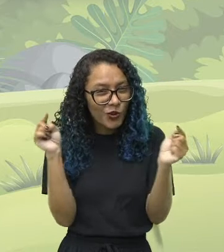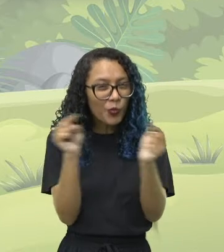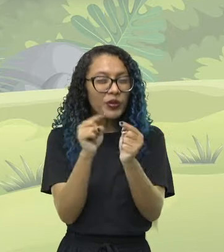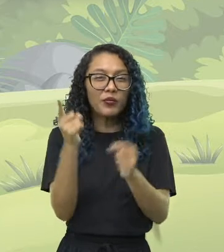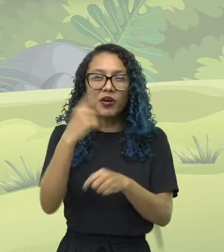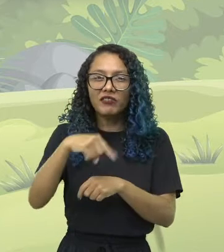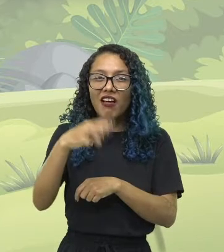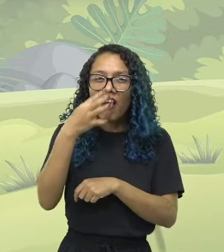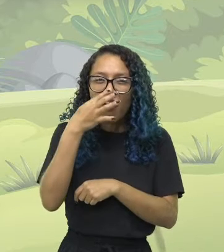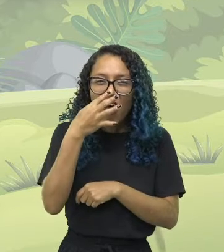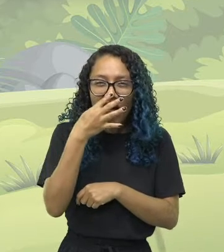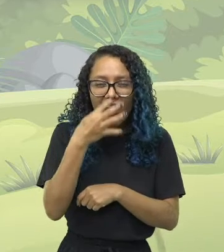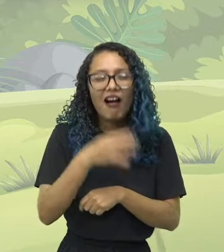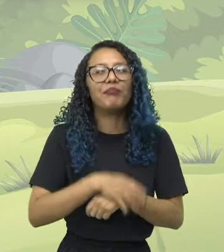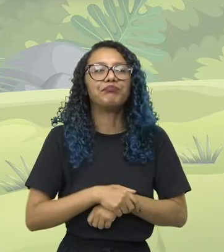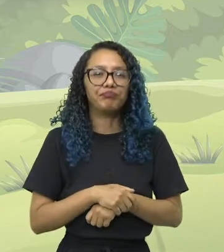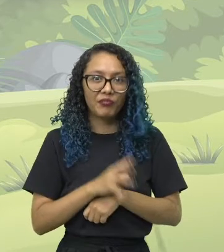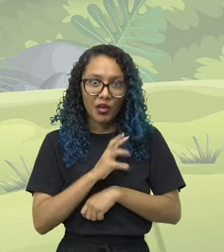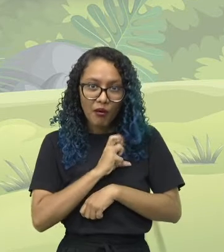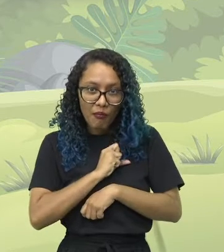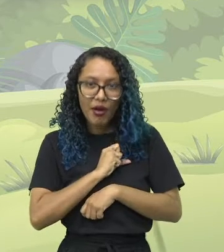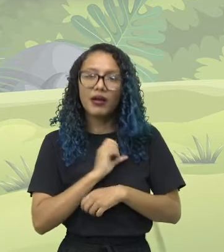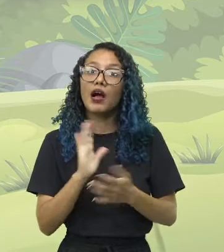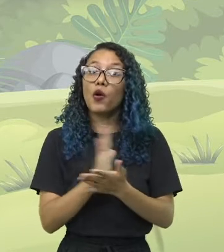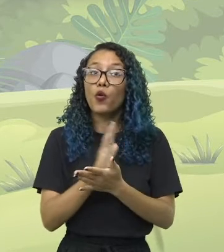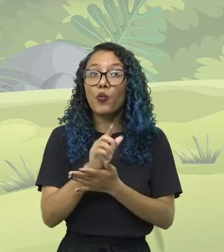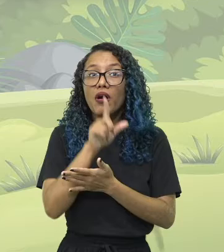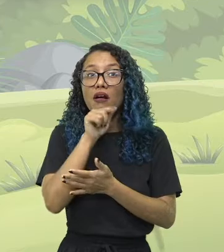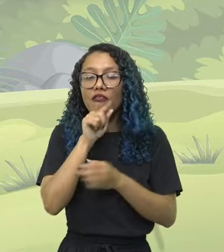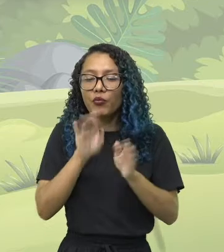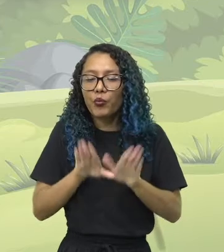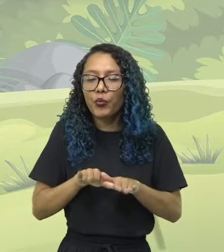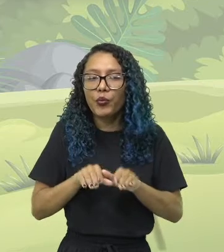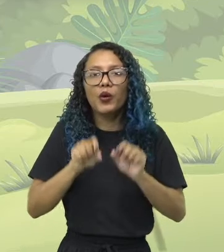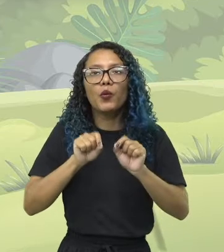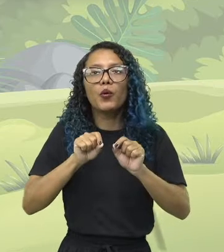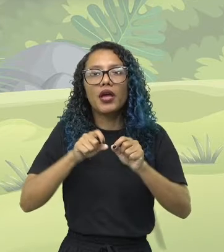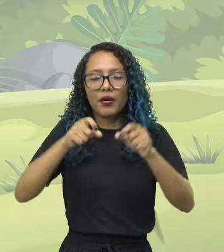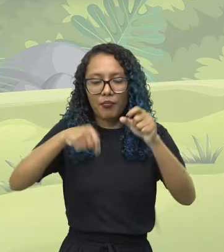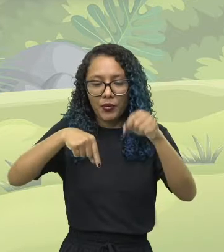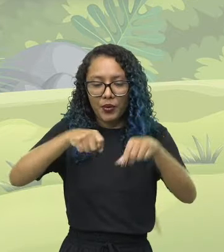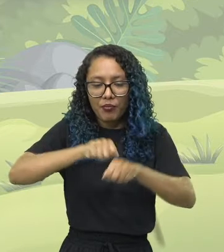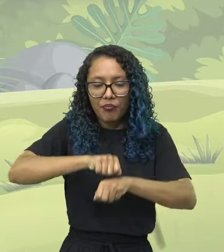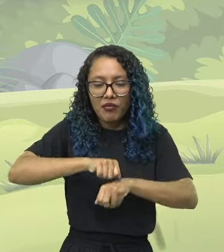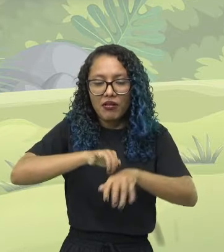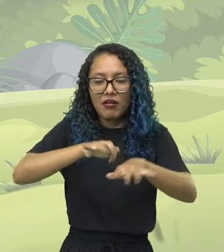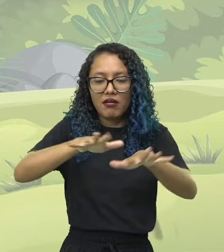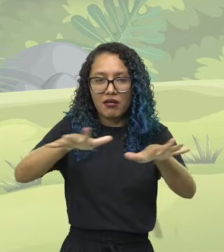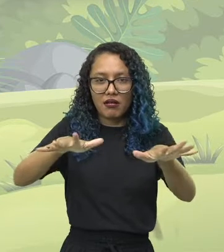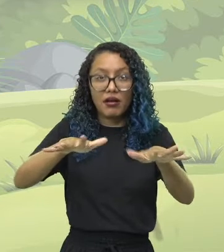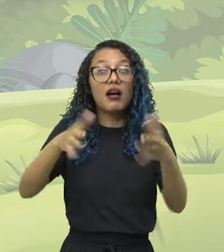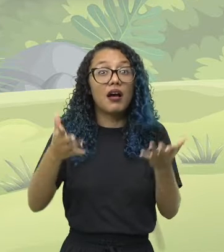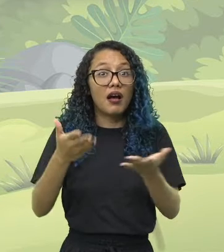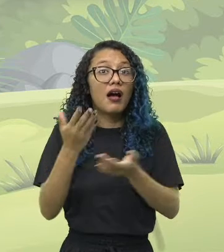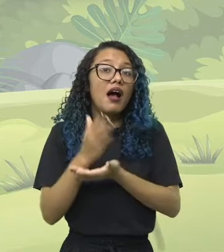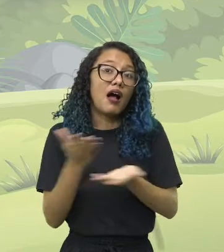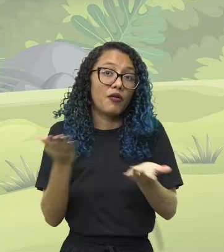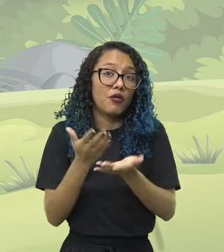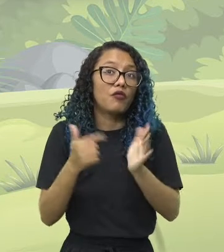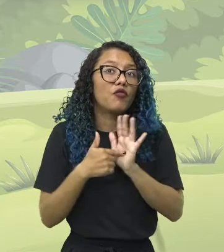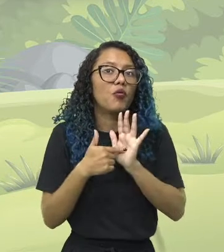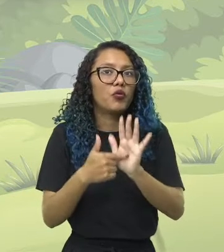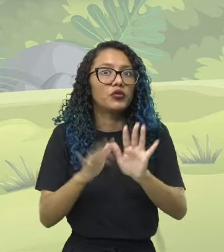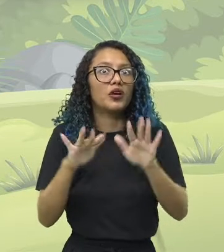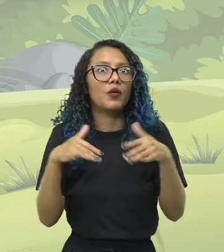mais. Algumas aves têm a capacidade de semear, sabia? Vamos descobrir quem são elas e